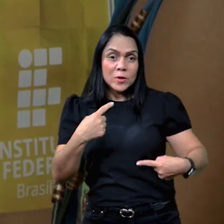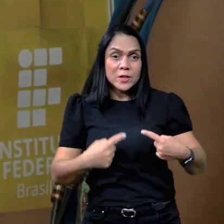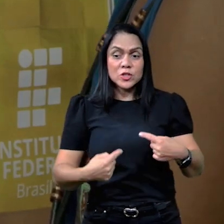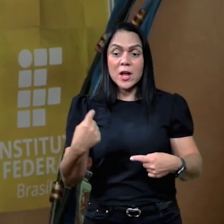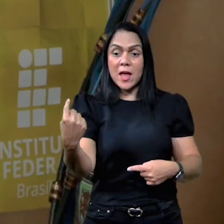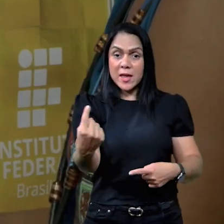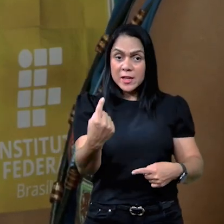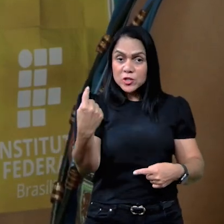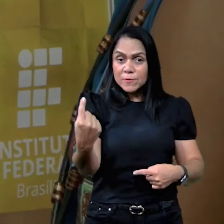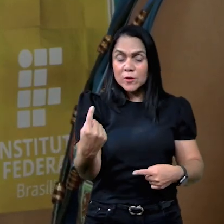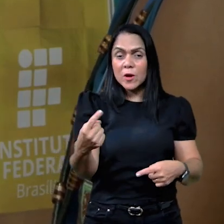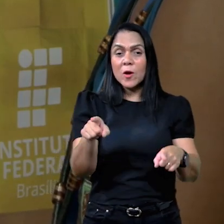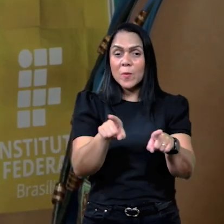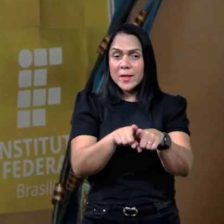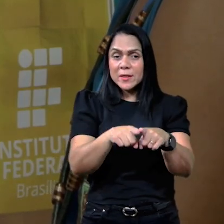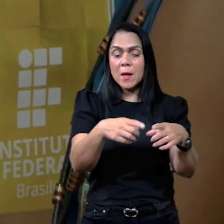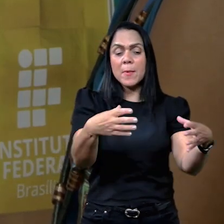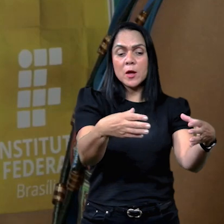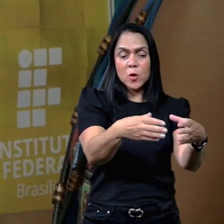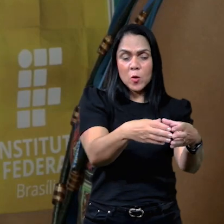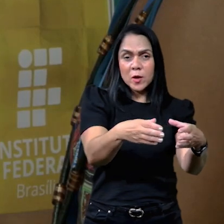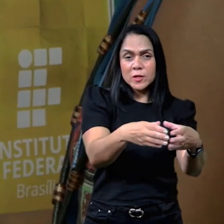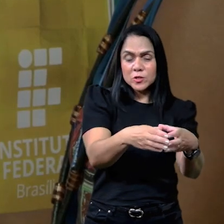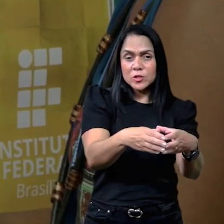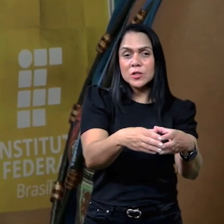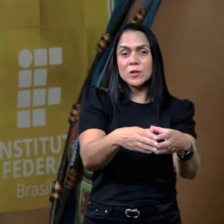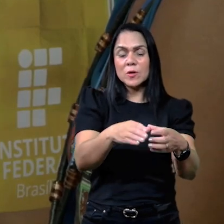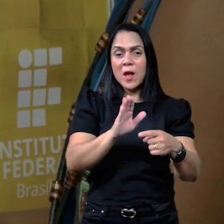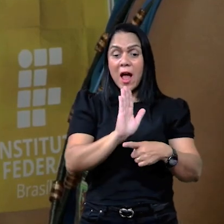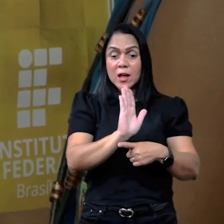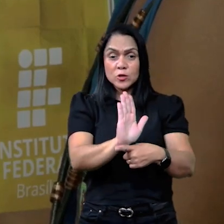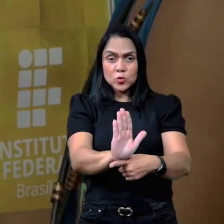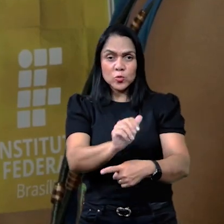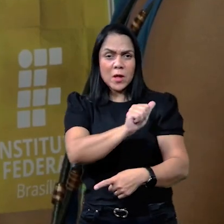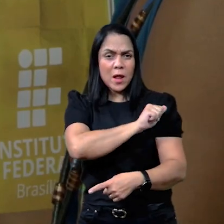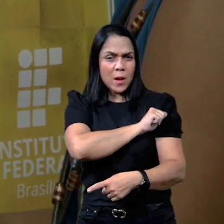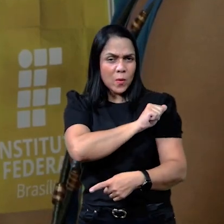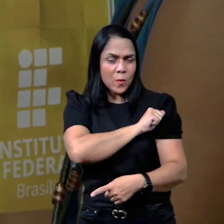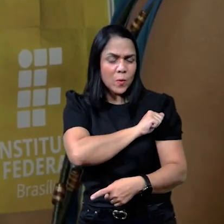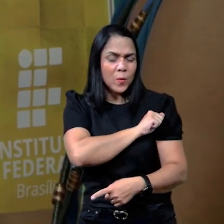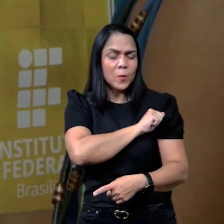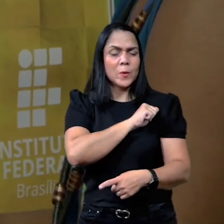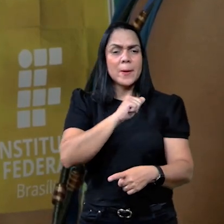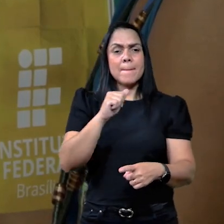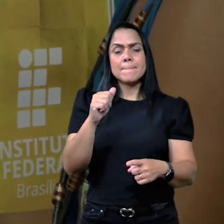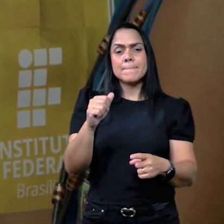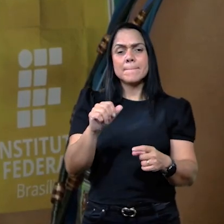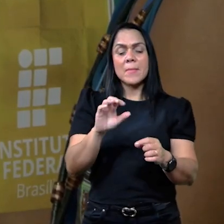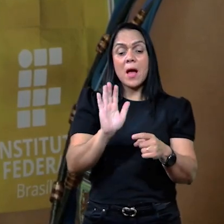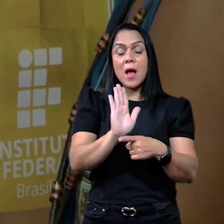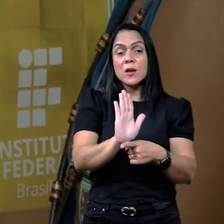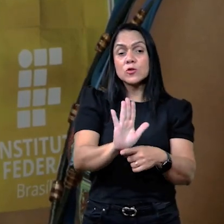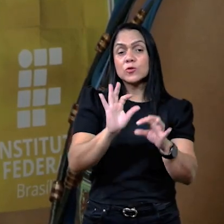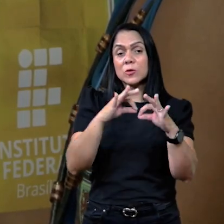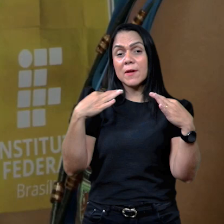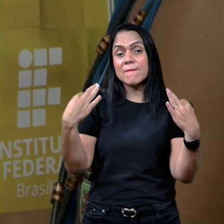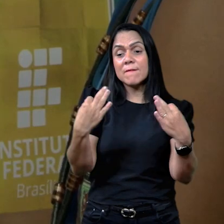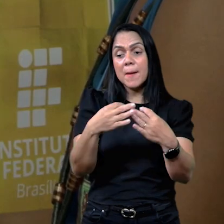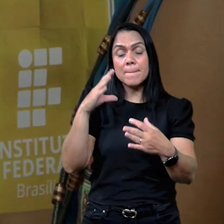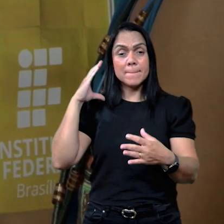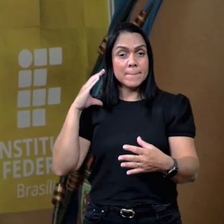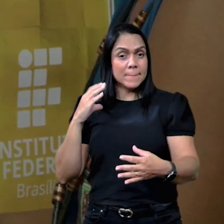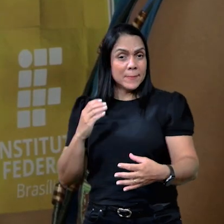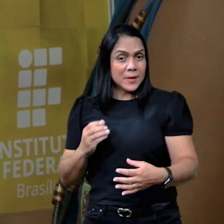sejam individuais ou coletivas. Individuais, o pé de meia, o Bolsa Família, na verdade não é individual, né, porque é para a família. Então tem o